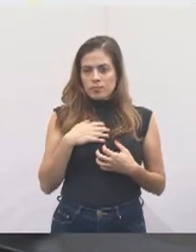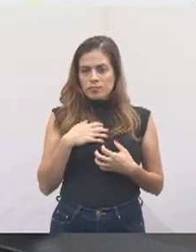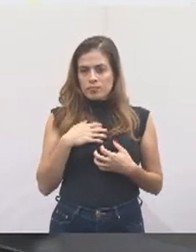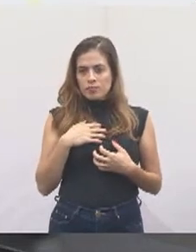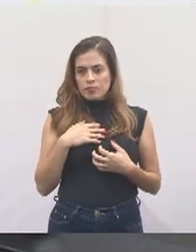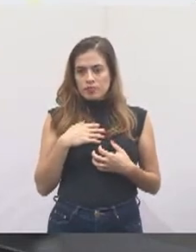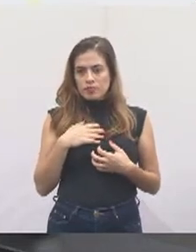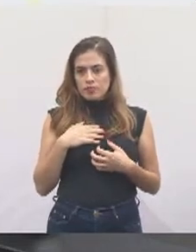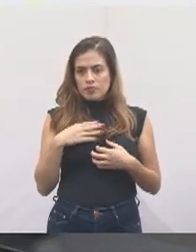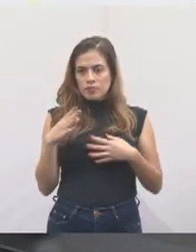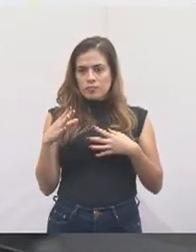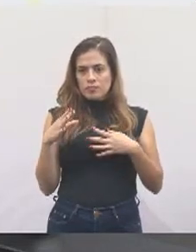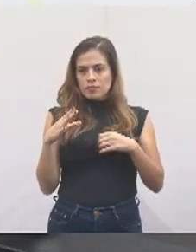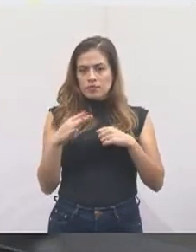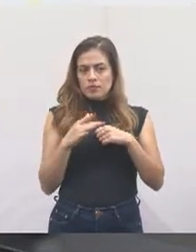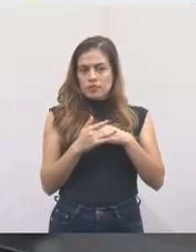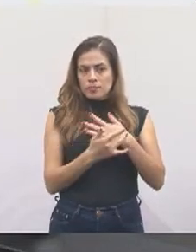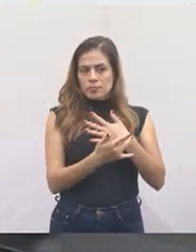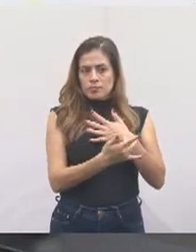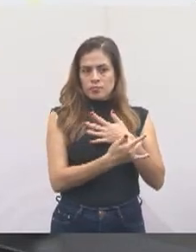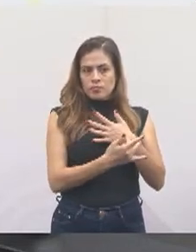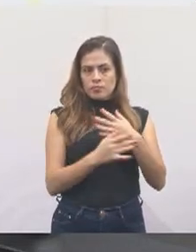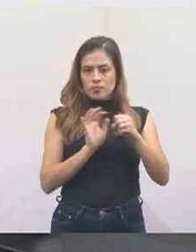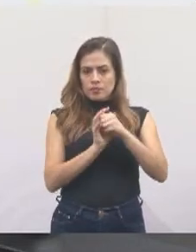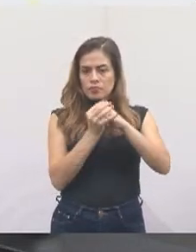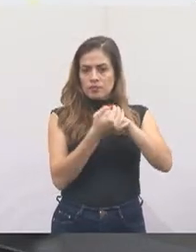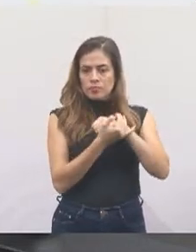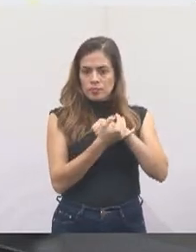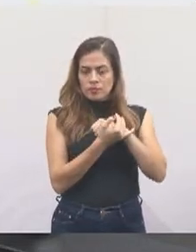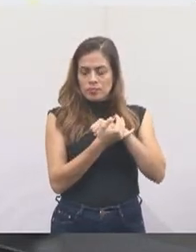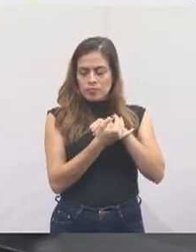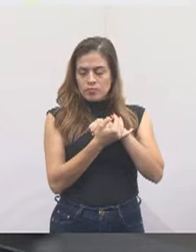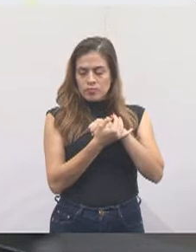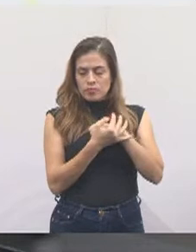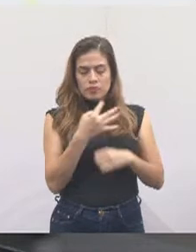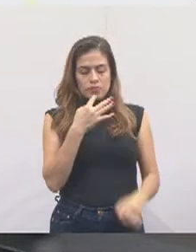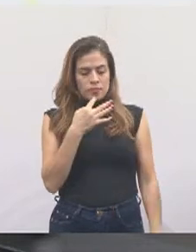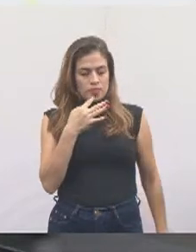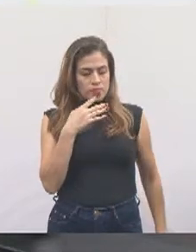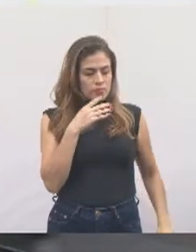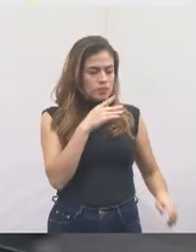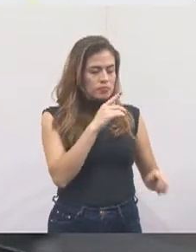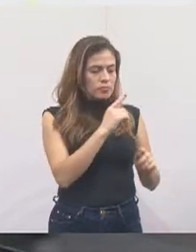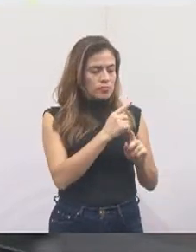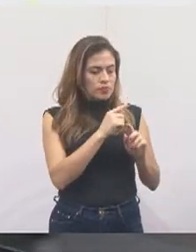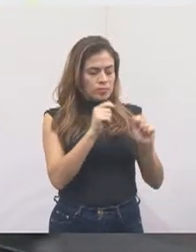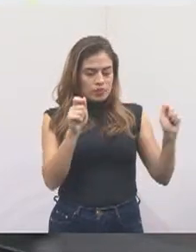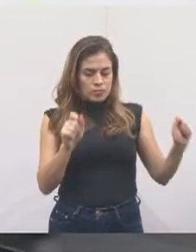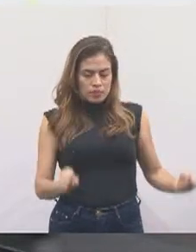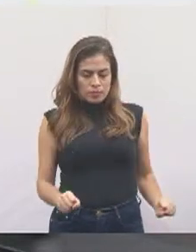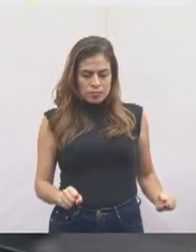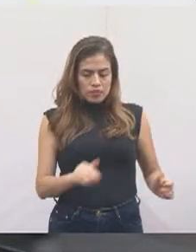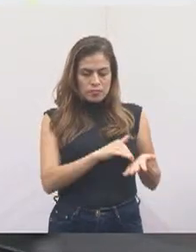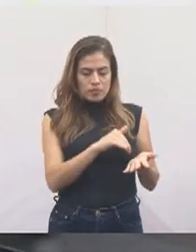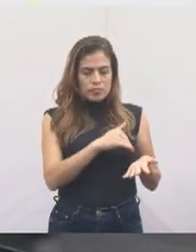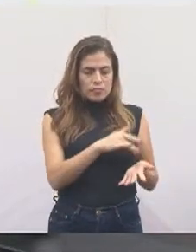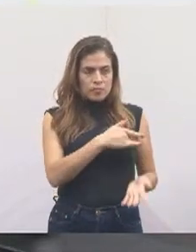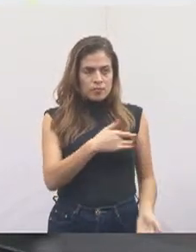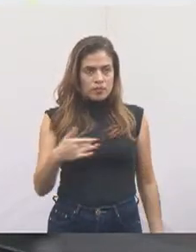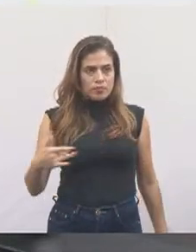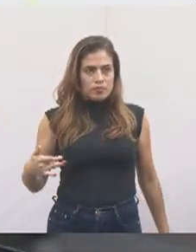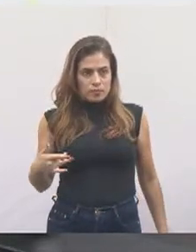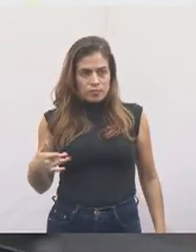teste de covid-19 é deconhecimento público tanto a secretário municipal de saúde